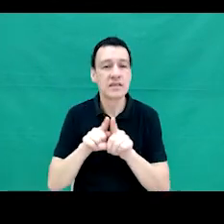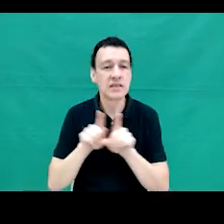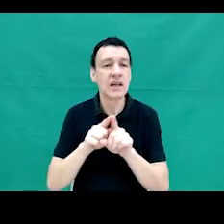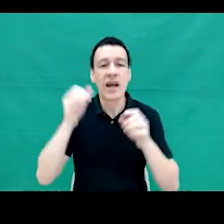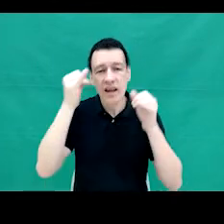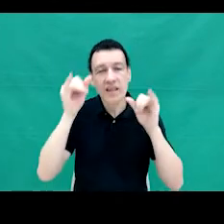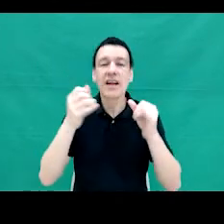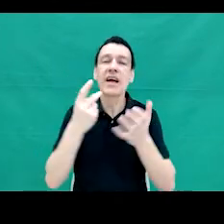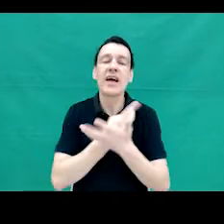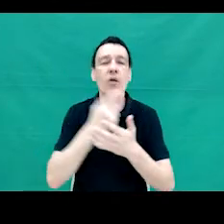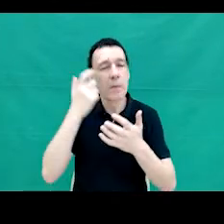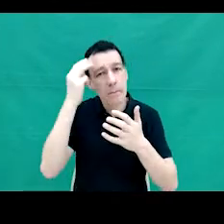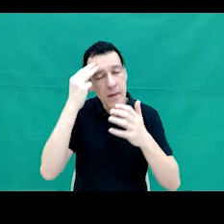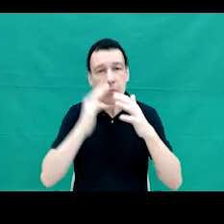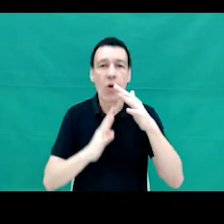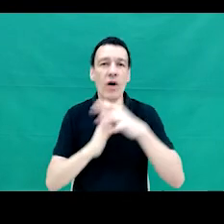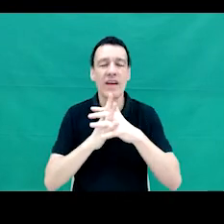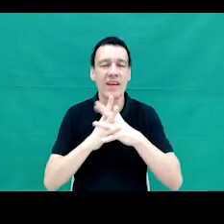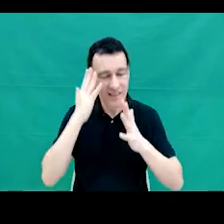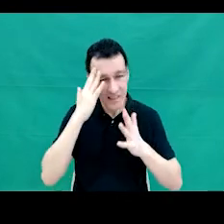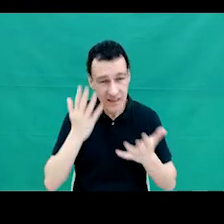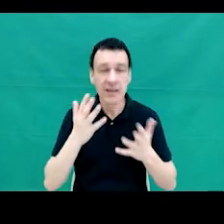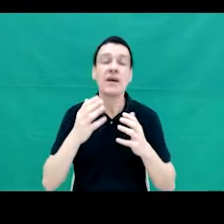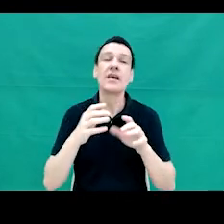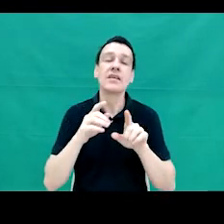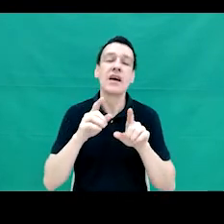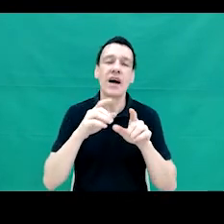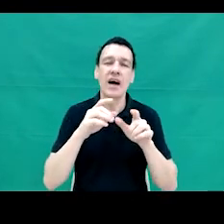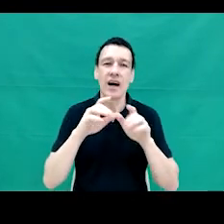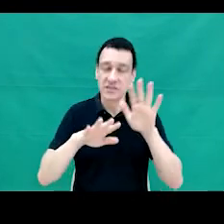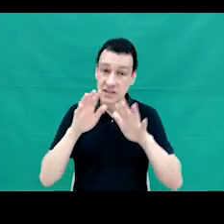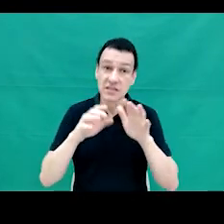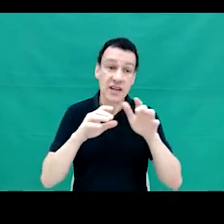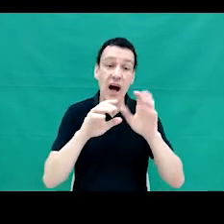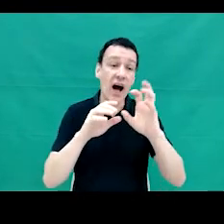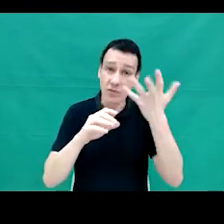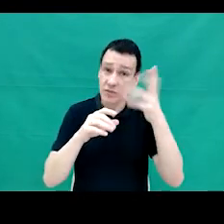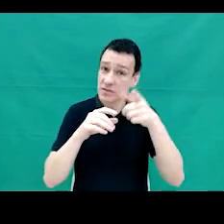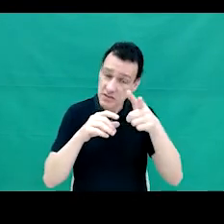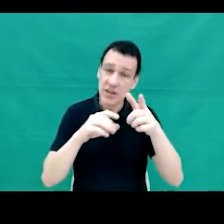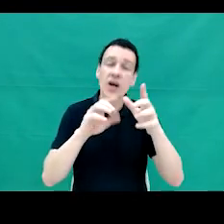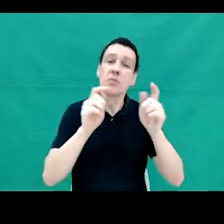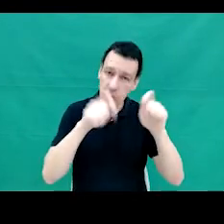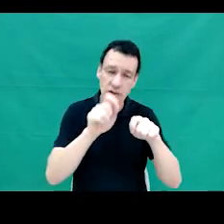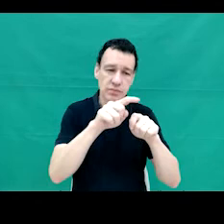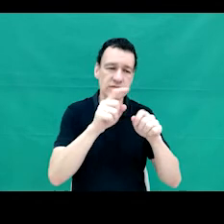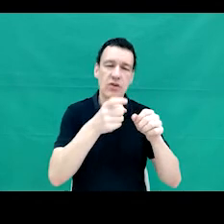de memória, permitindo que ações sejam desfeitas e avisando os usuários disso. E as correlações são